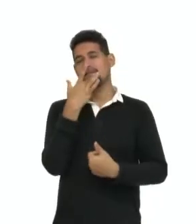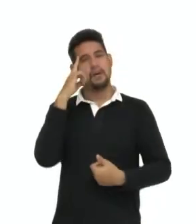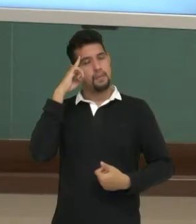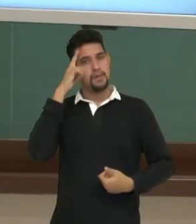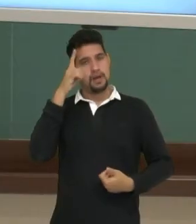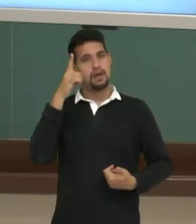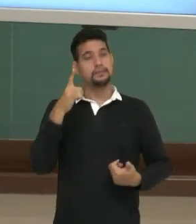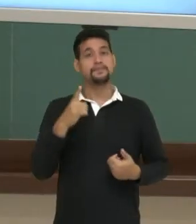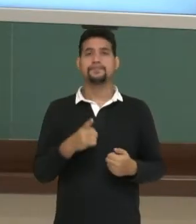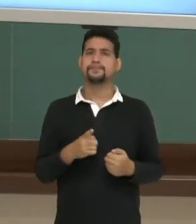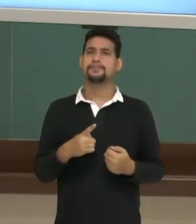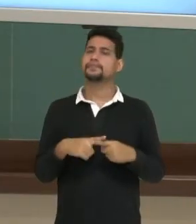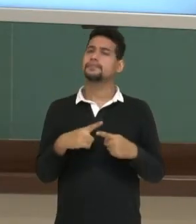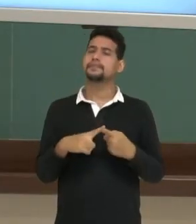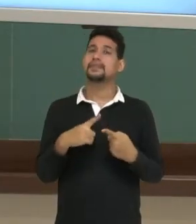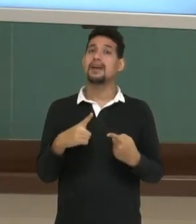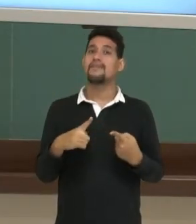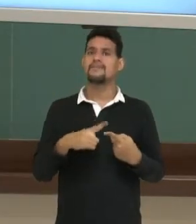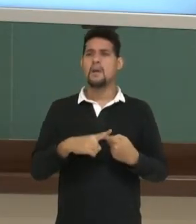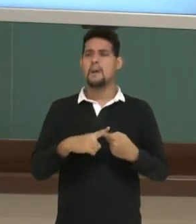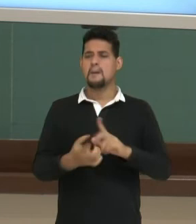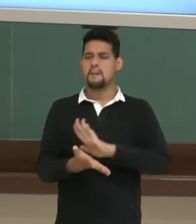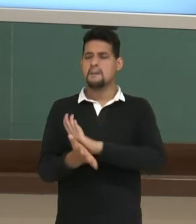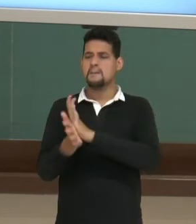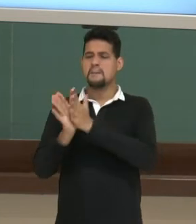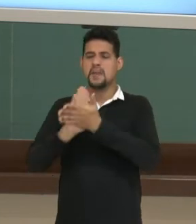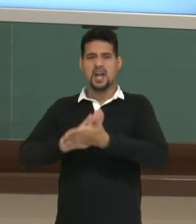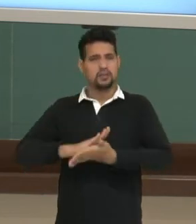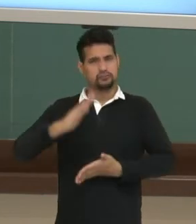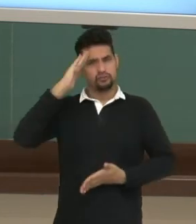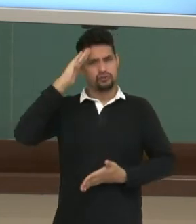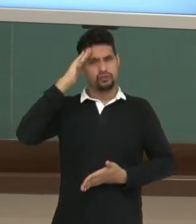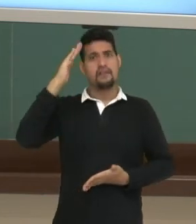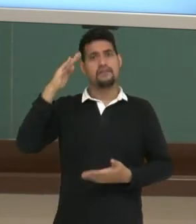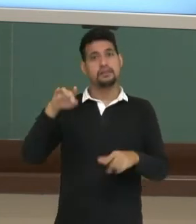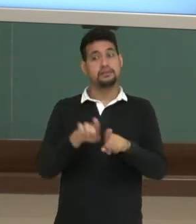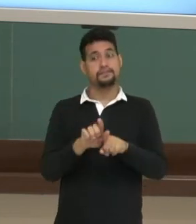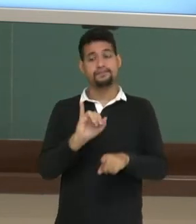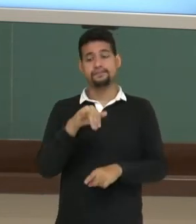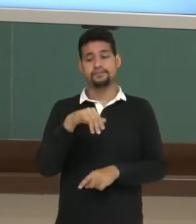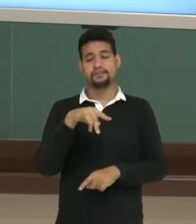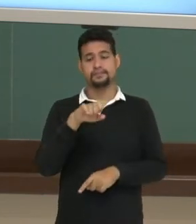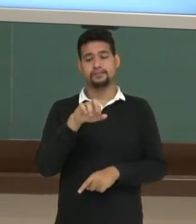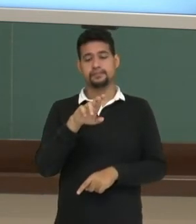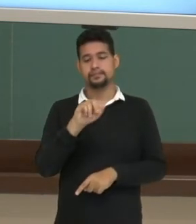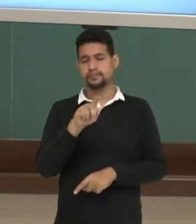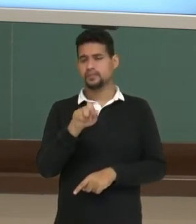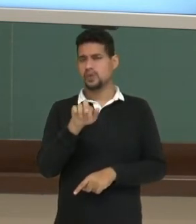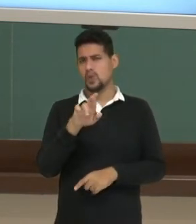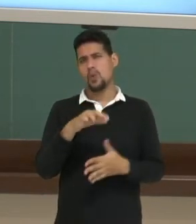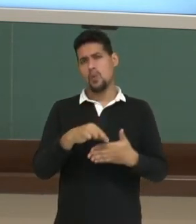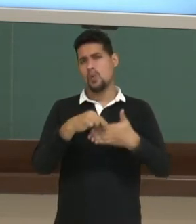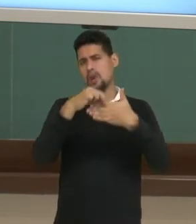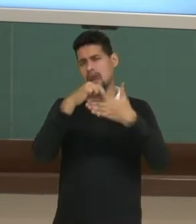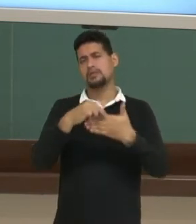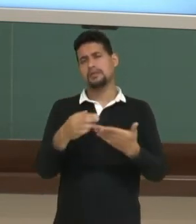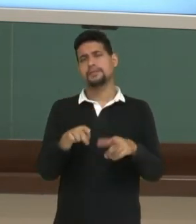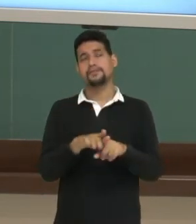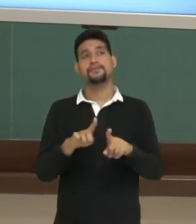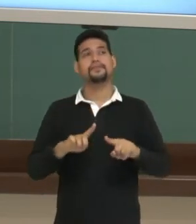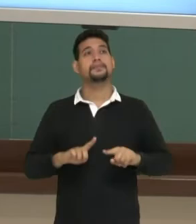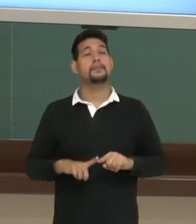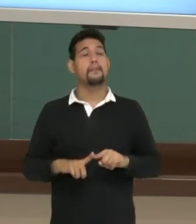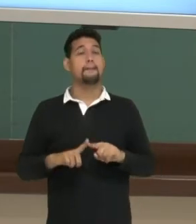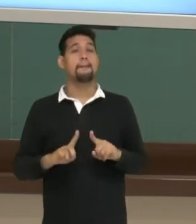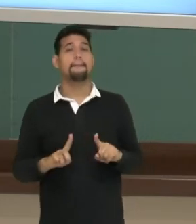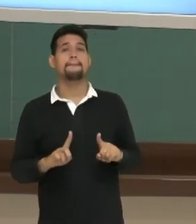dominá-los. Afinal, ele estava matando o chefe daquele império, né? O imperador, enfim, o líder daquele império, né?